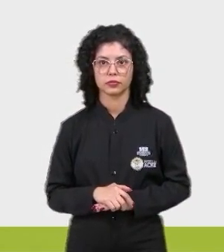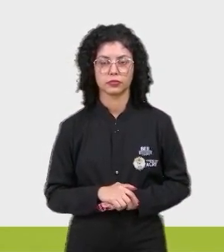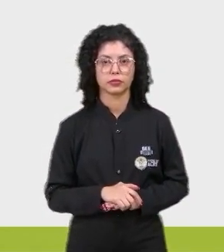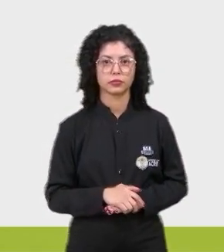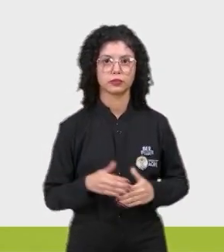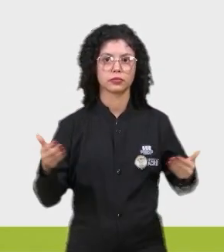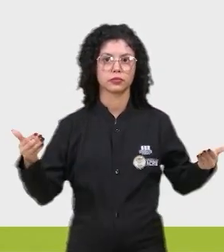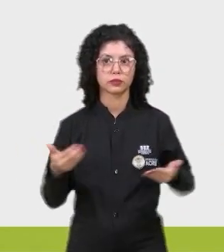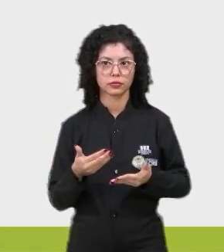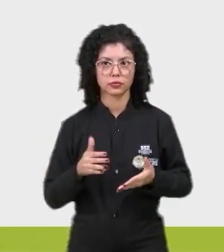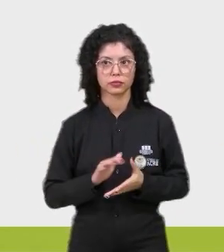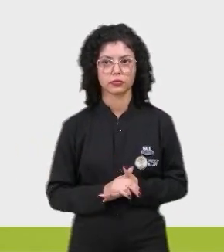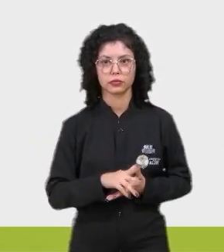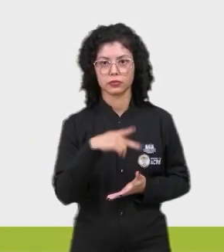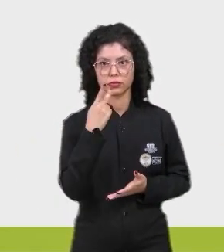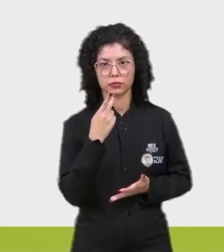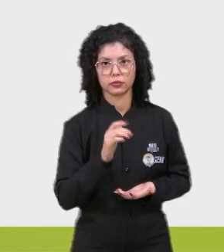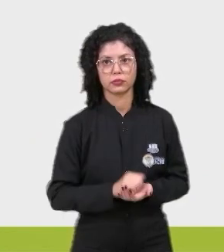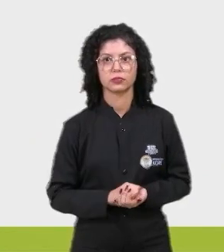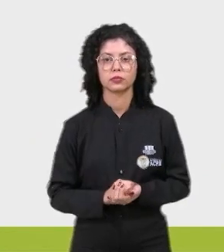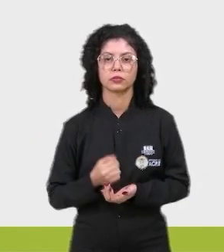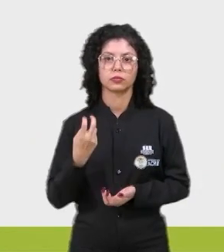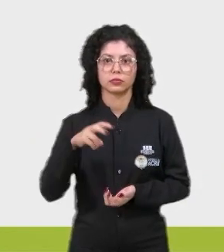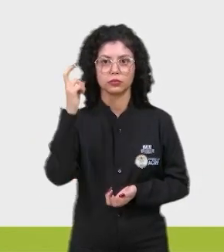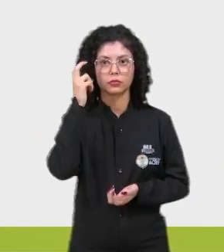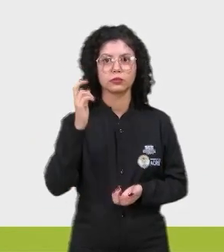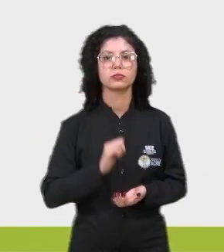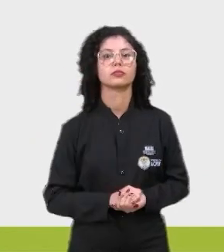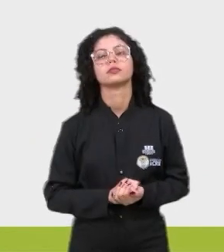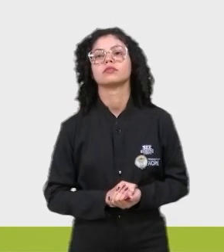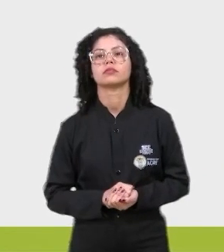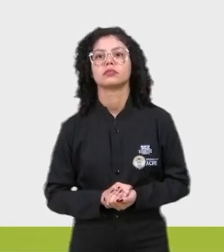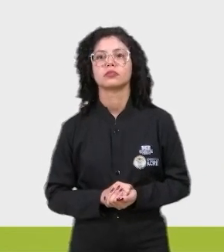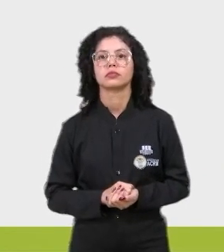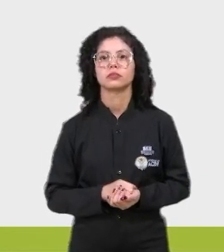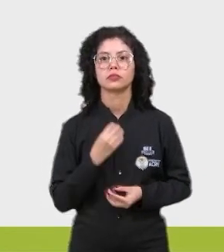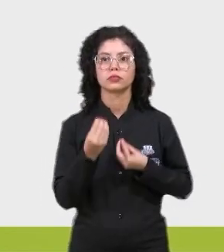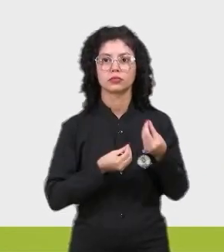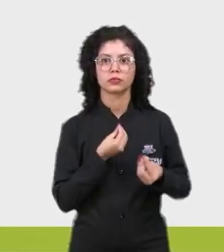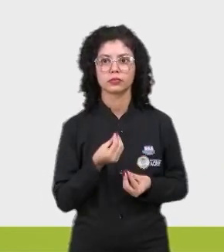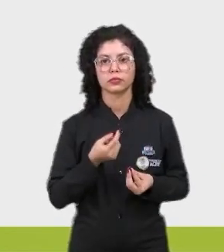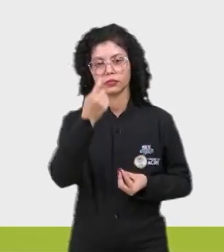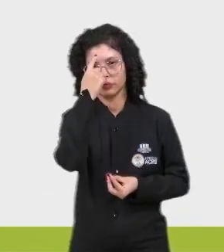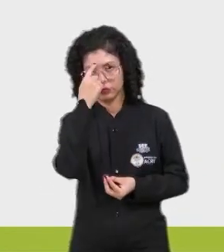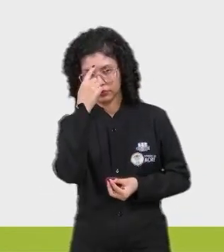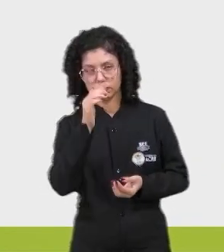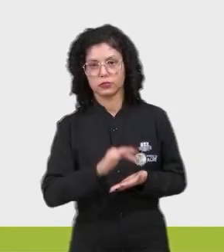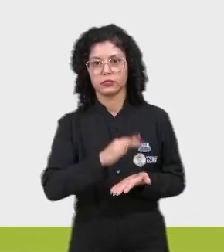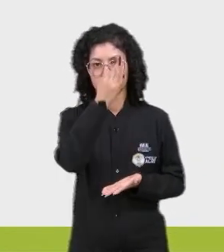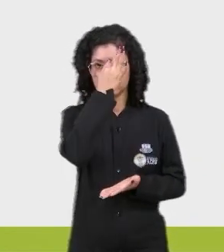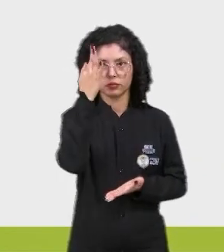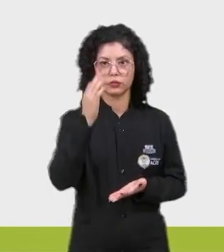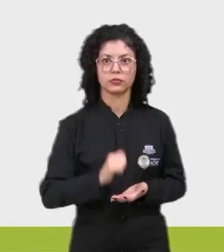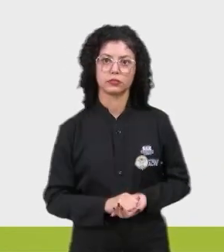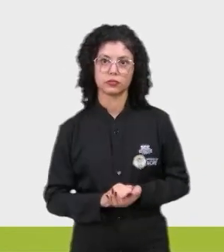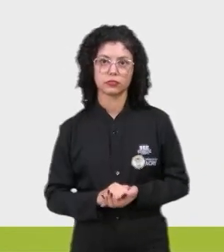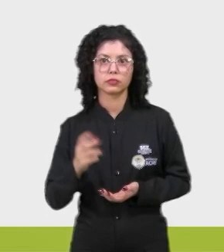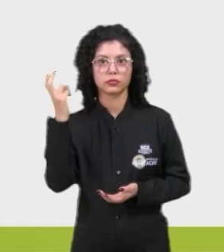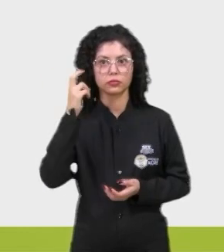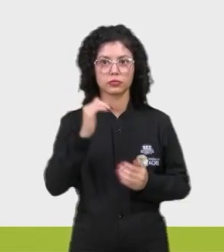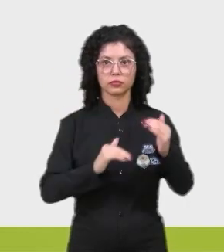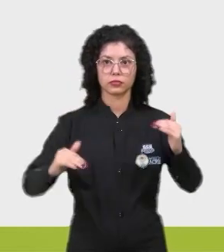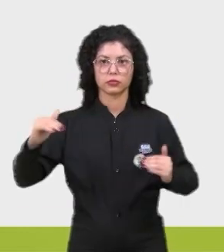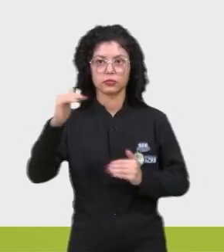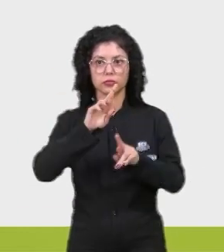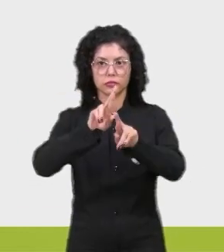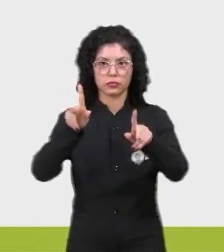Agora vamos falar sobre o eixo cultura. Confúcio, o pensador e filósofo chinês, diz: a cultura está